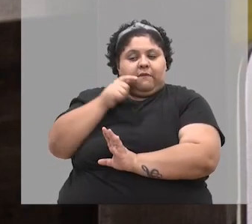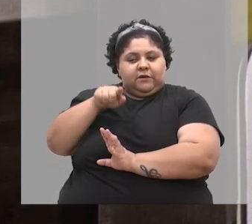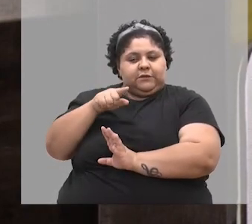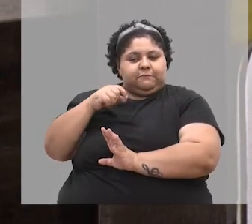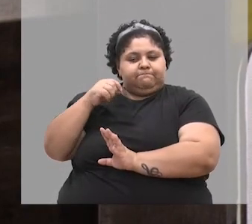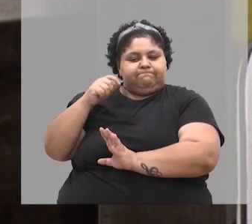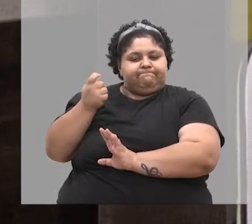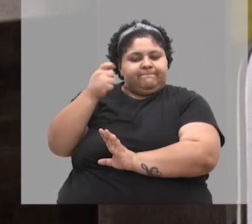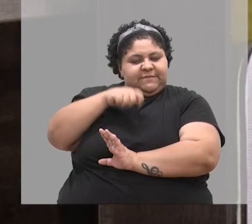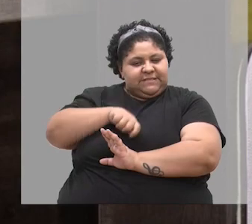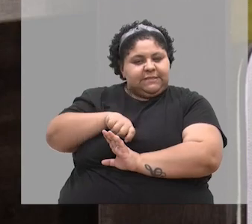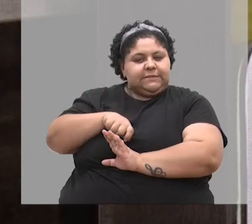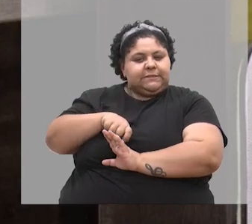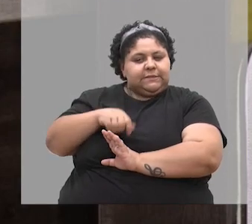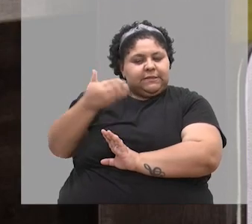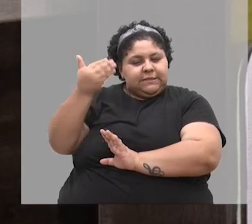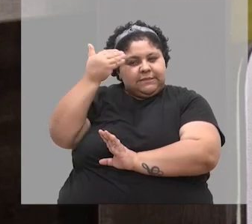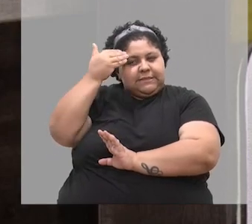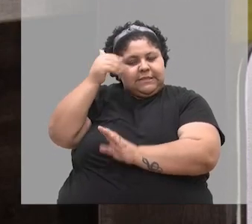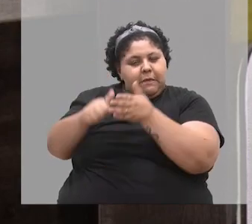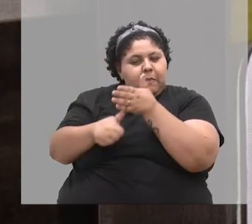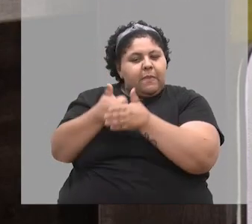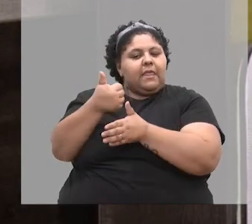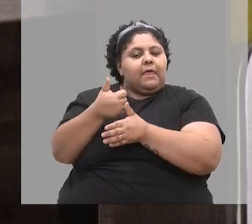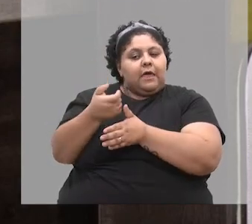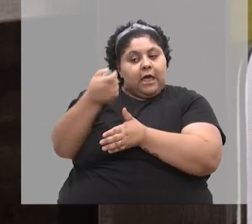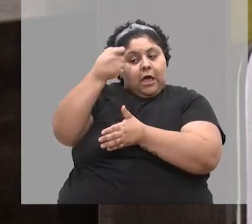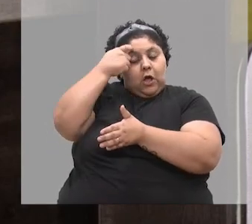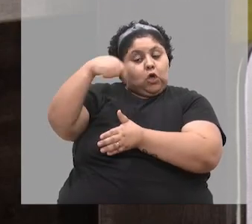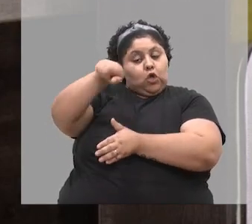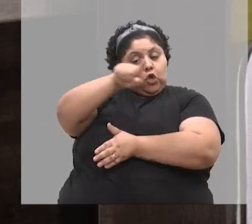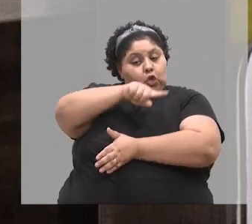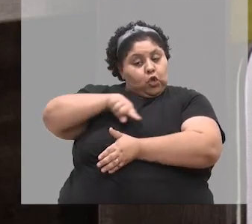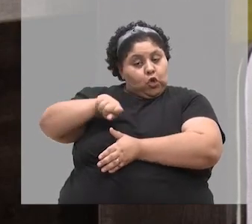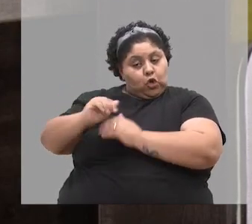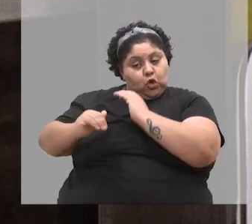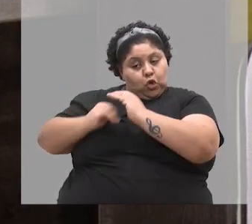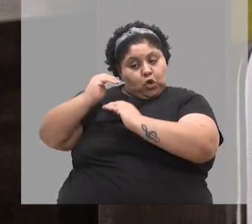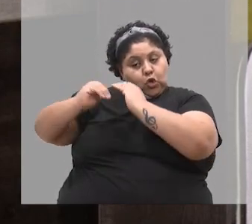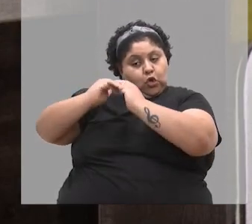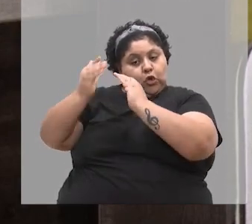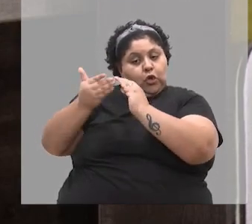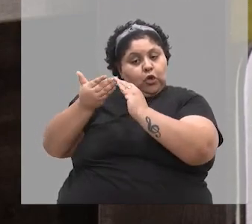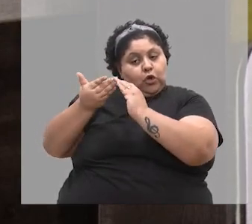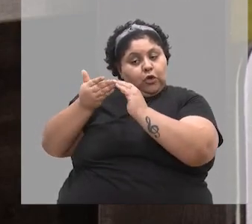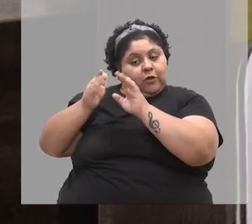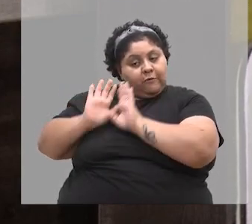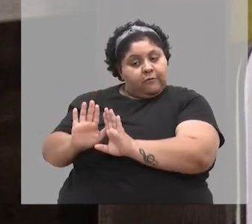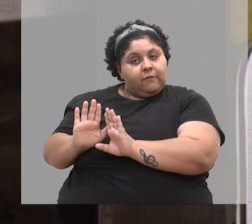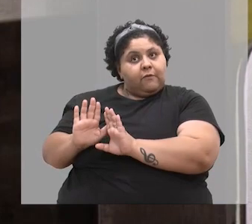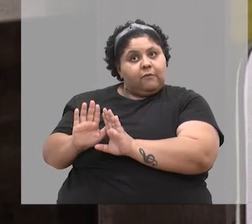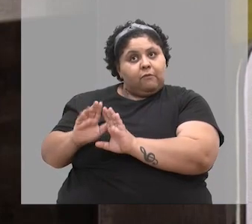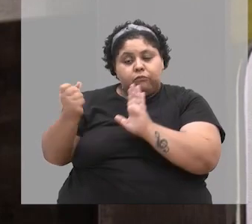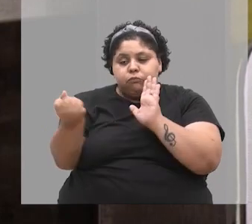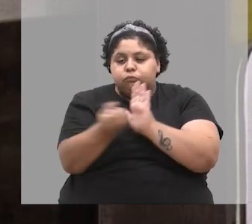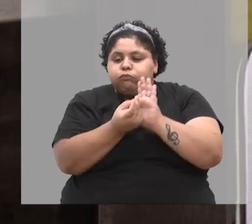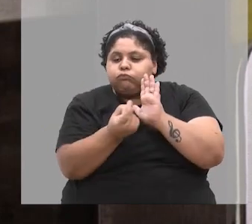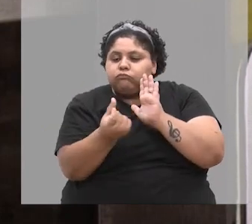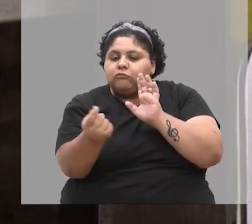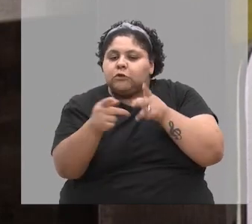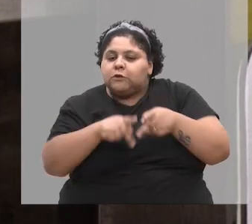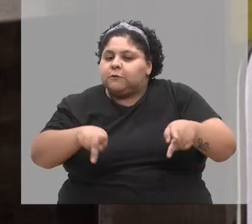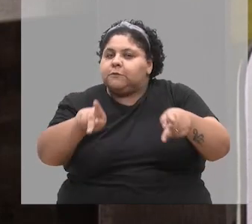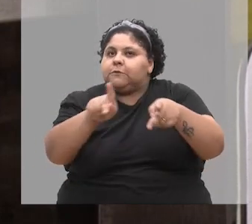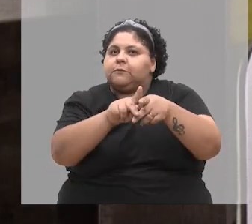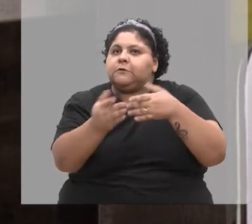esse senso que a gente precisa cada vez mais ter, né? A consciência de que nós estamos aqui construindo algo que ficará